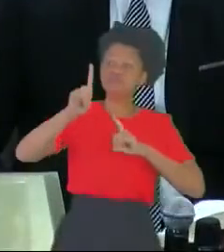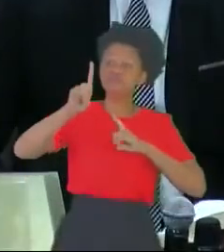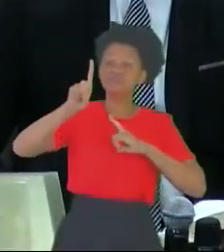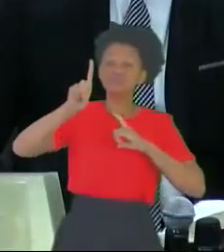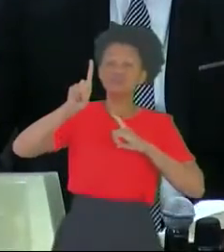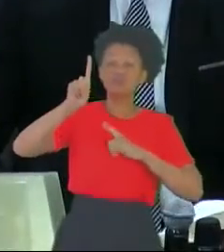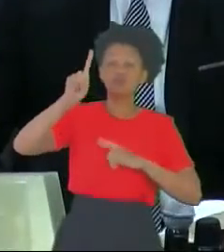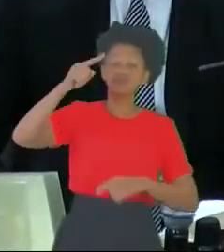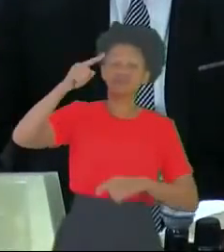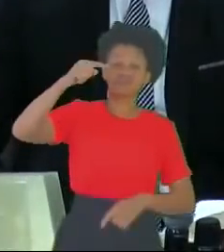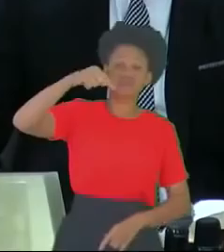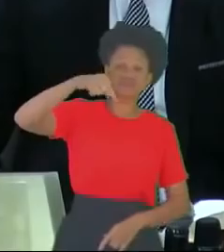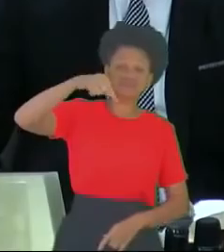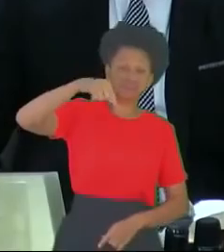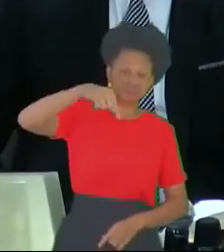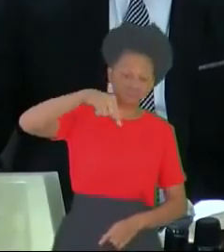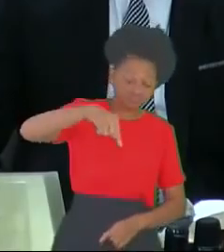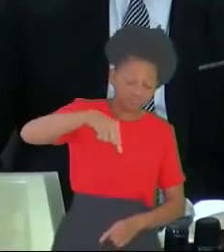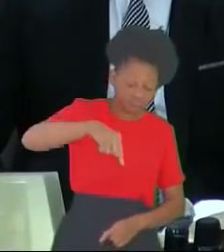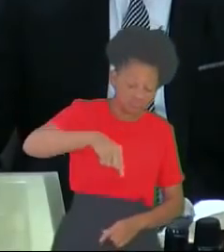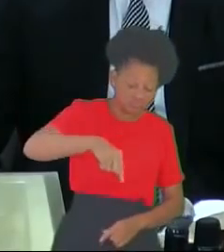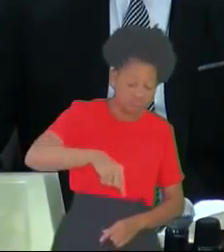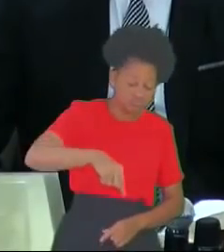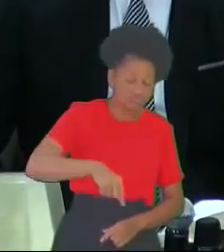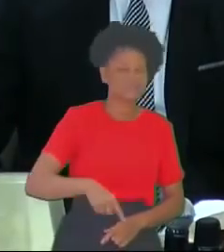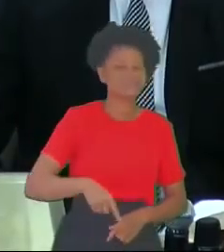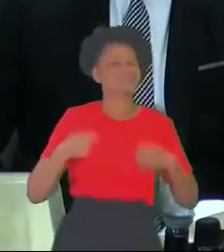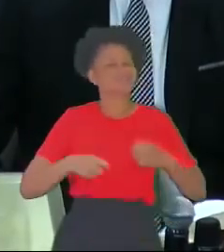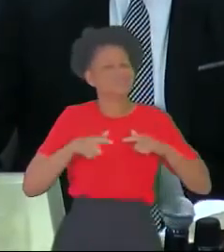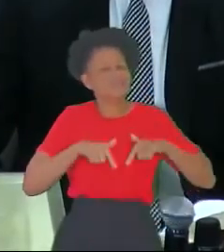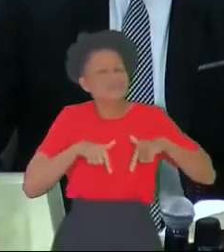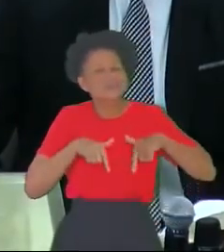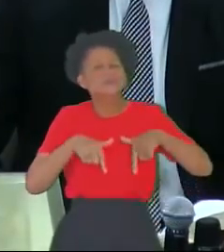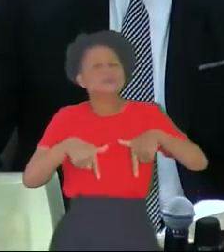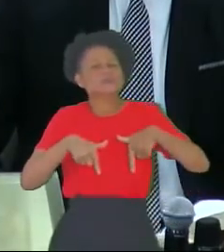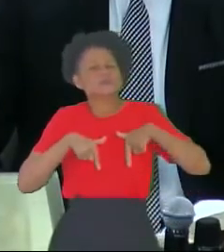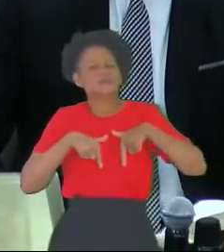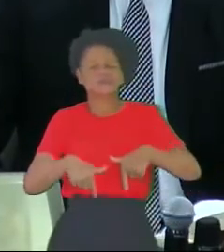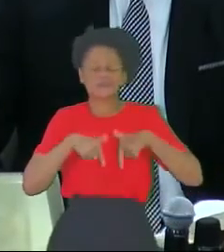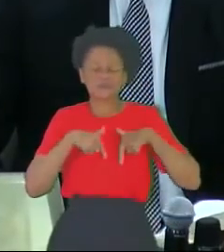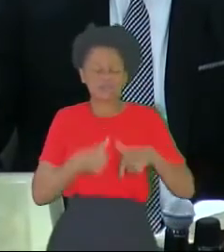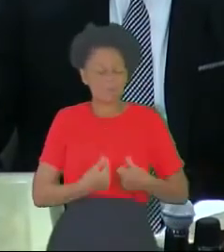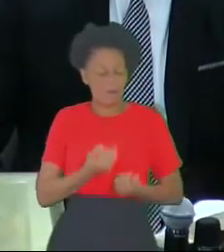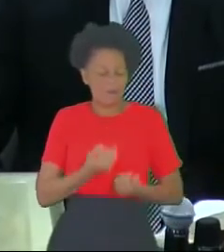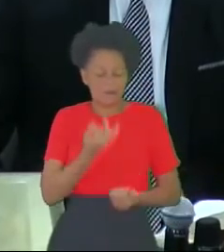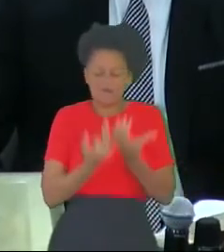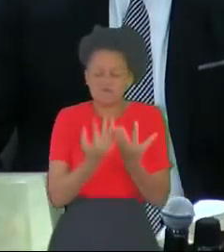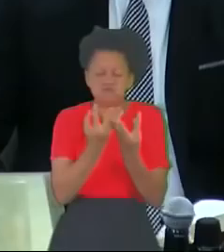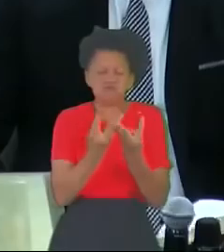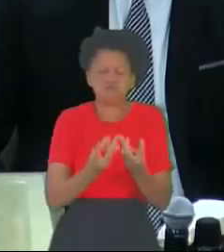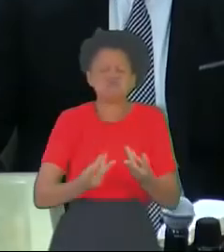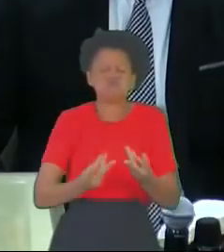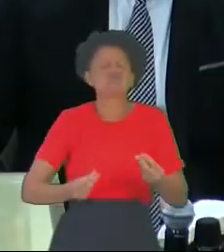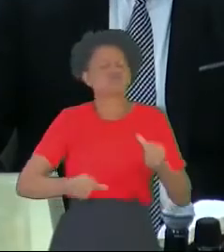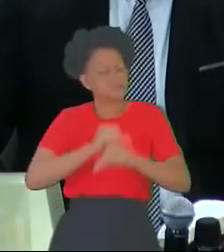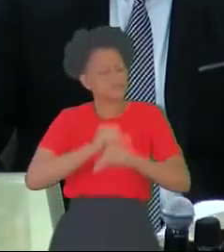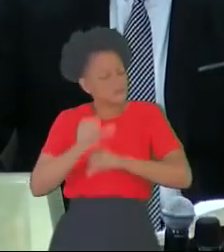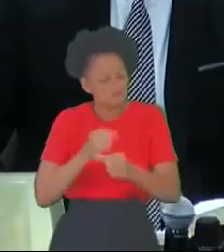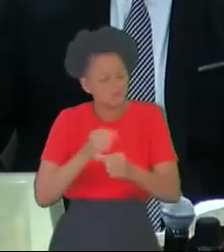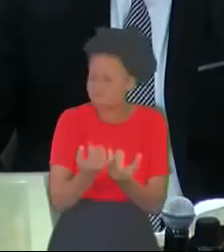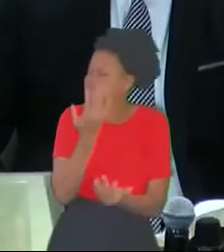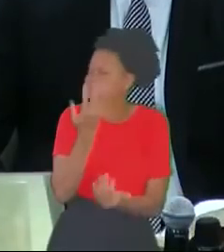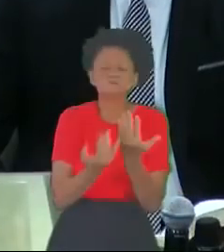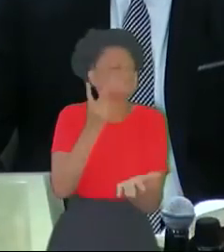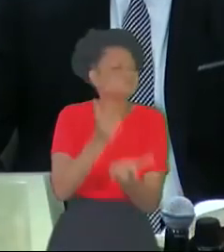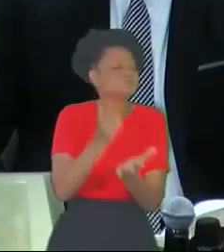ela desce. E nós precisamos lutar para que o fogo não se apague, para que o fogo se renove.